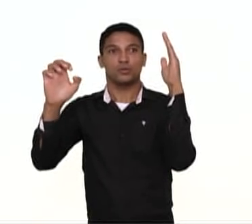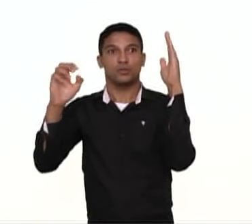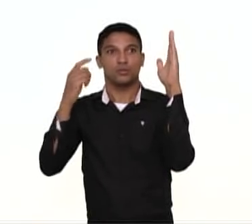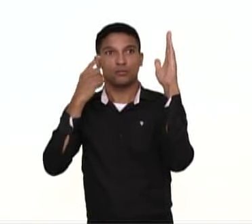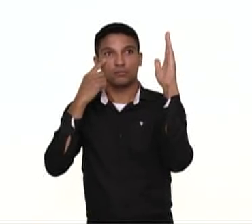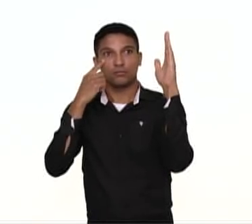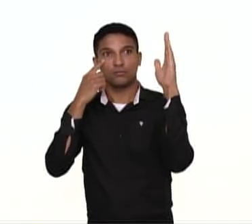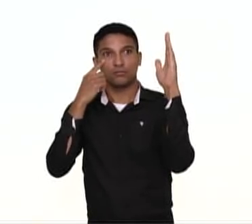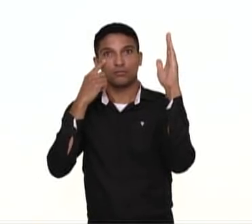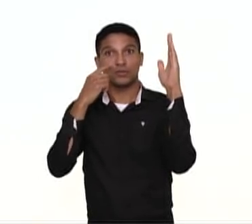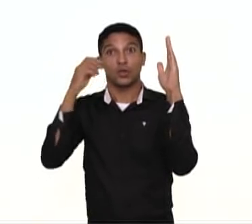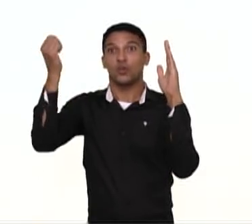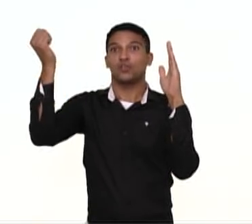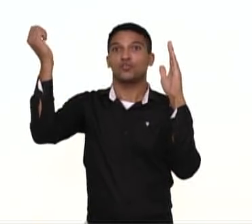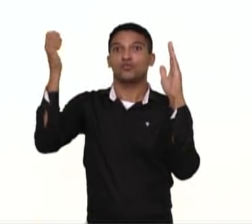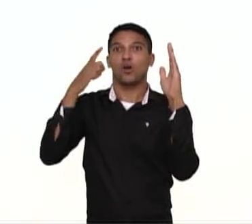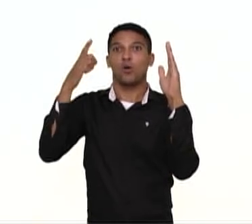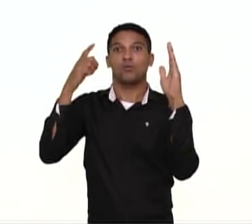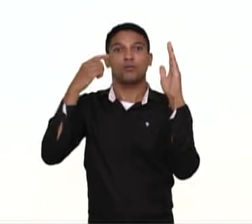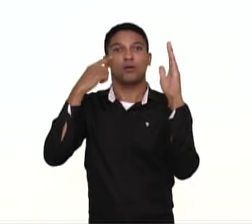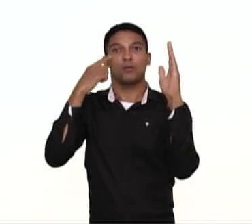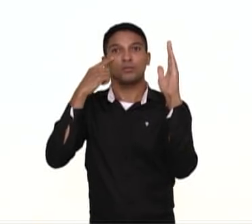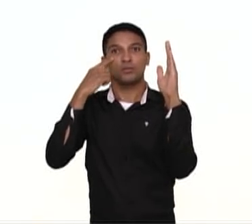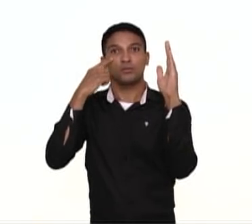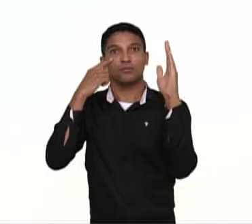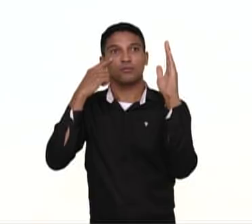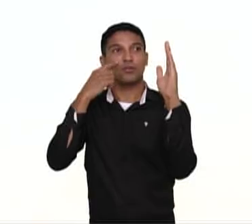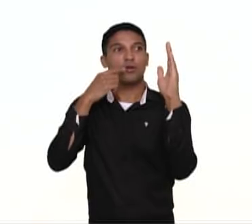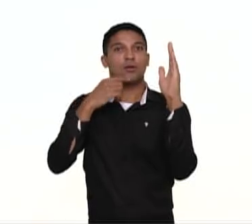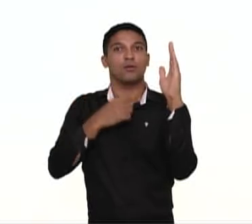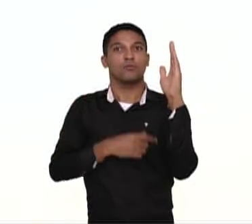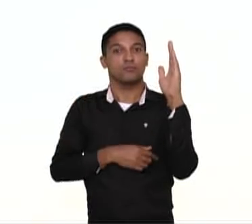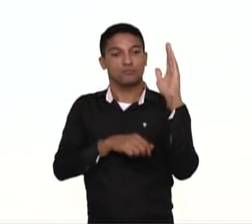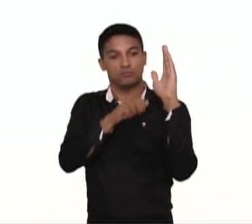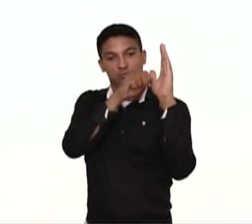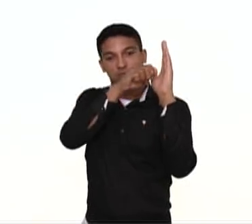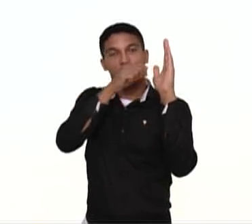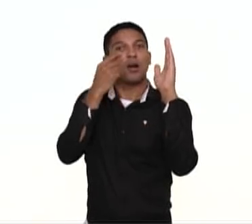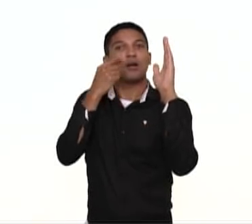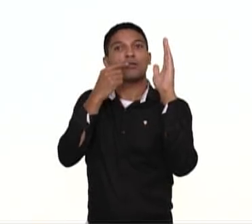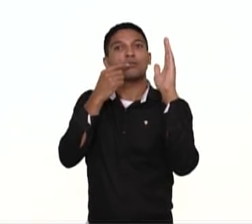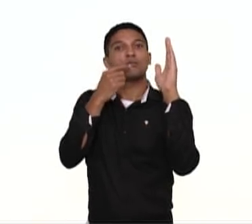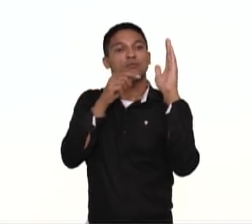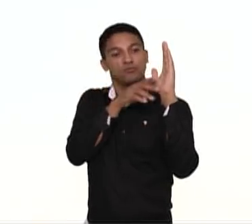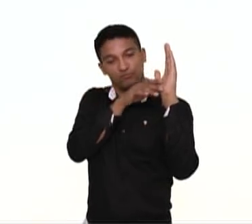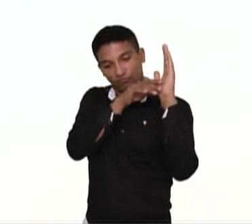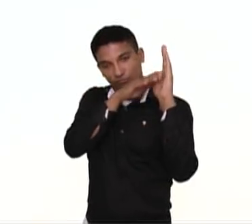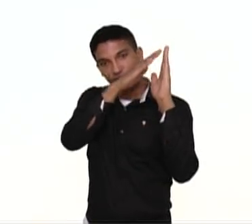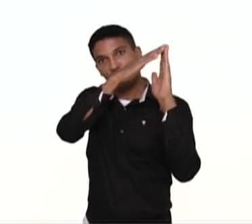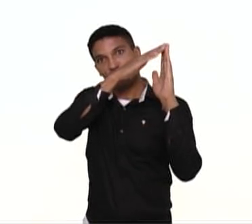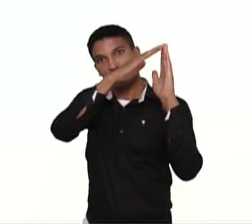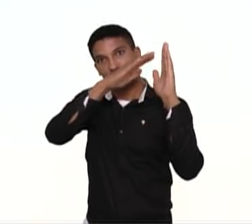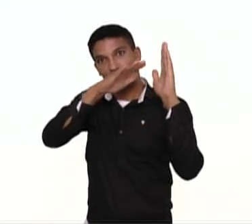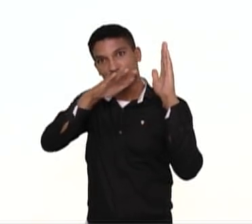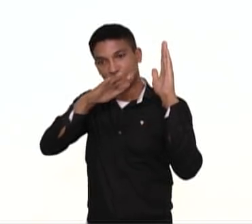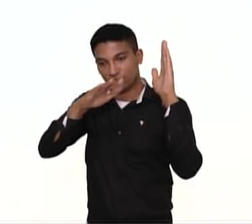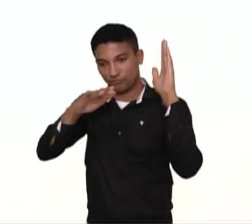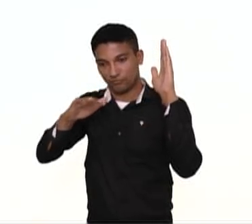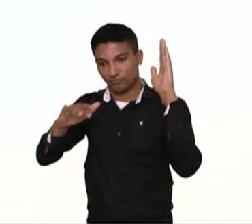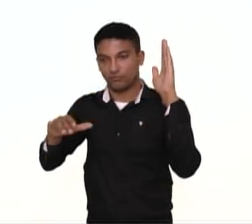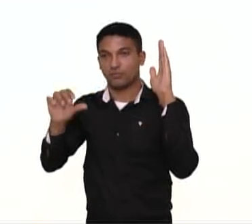tem 12 metros. Nesse mesmo instante, a sombra de um bastão vertical de 1 metro, o bastão está representado em verde